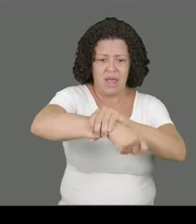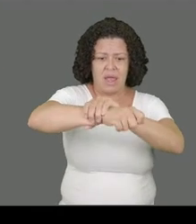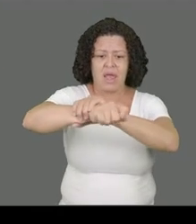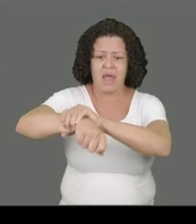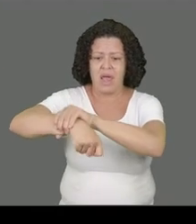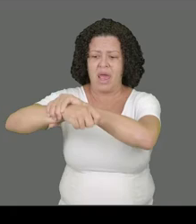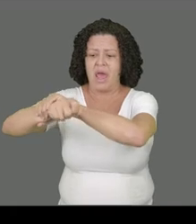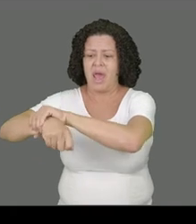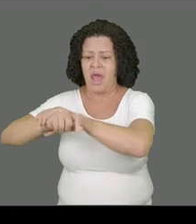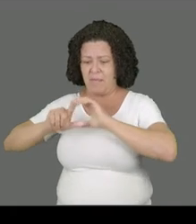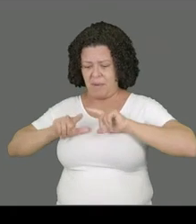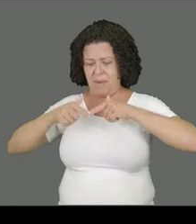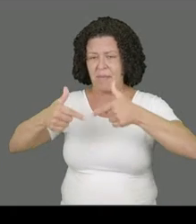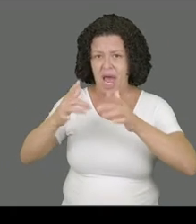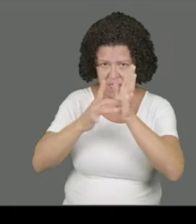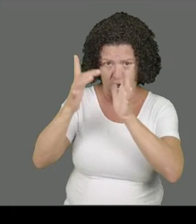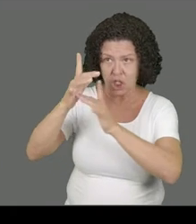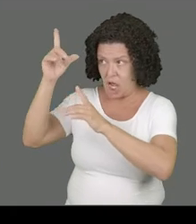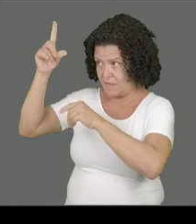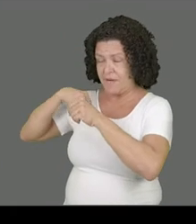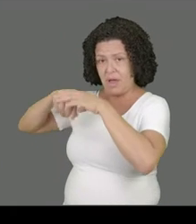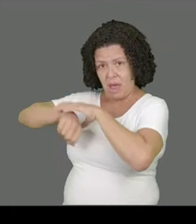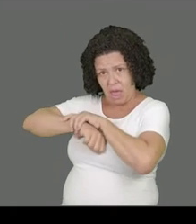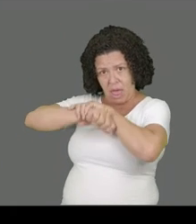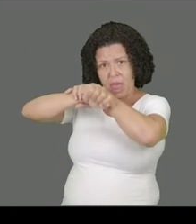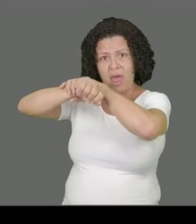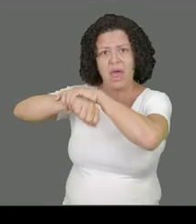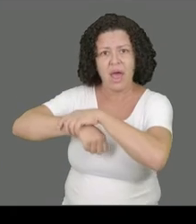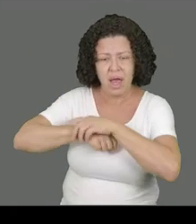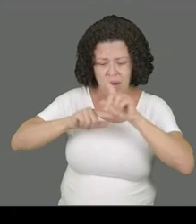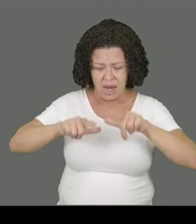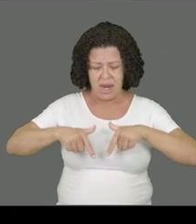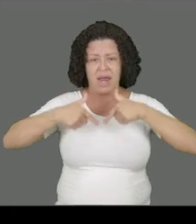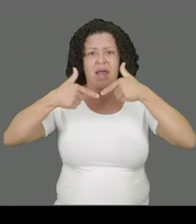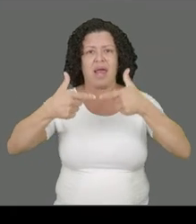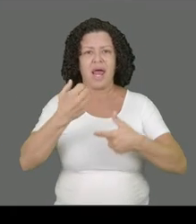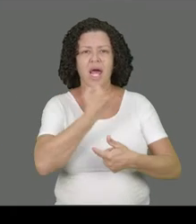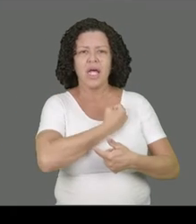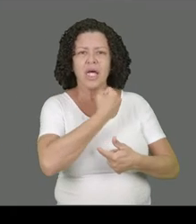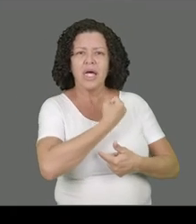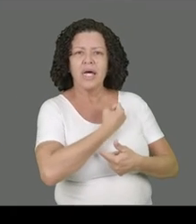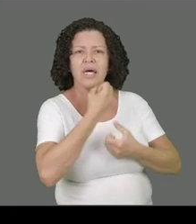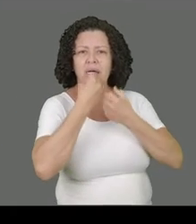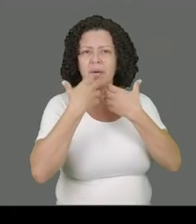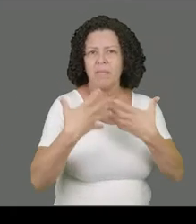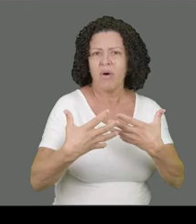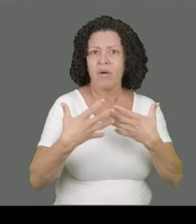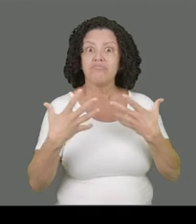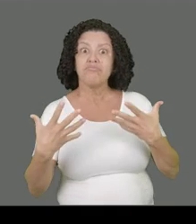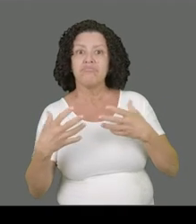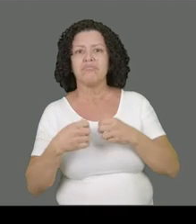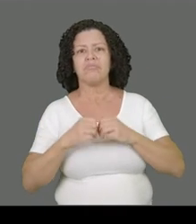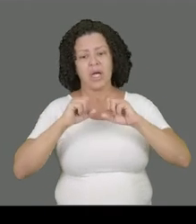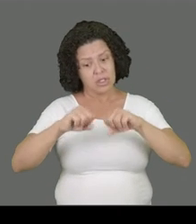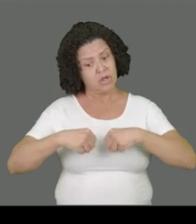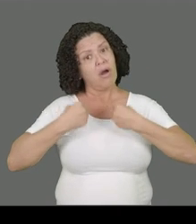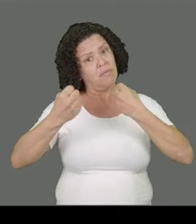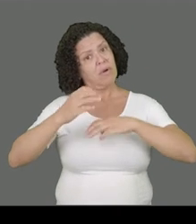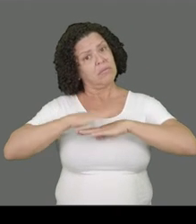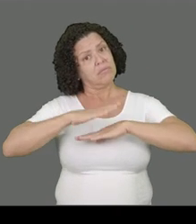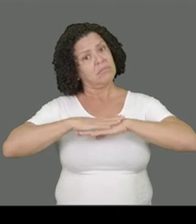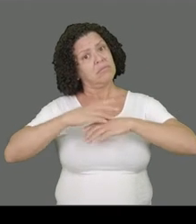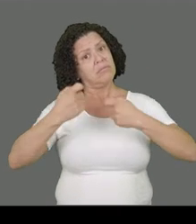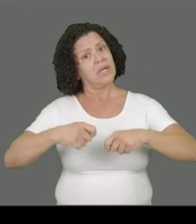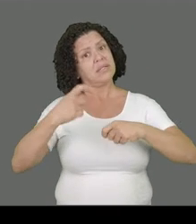aluno e que faça a prova por ele. O resultado, as boas notas, elas demandam